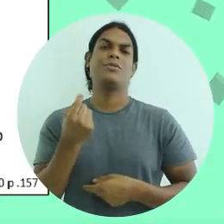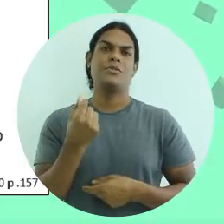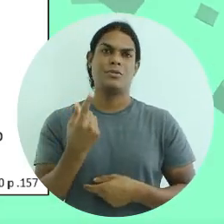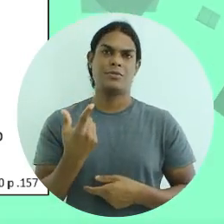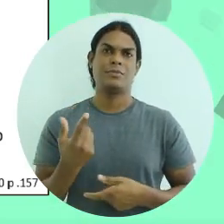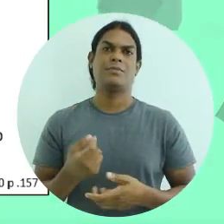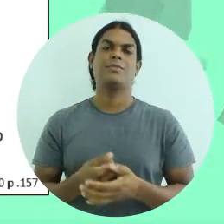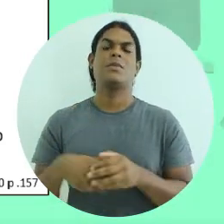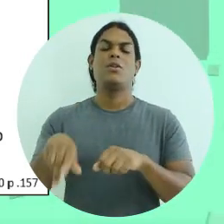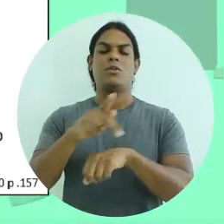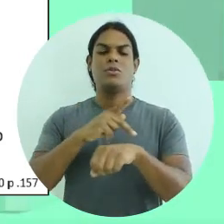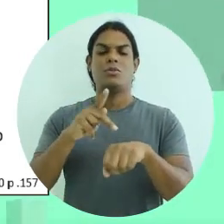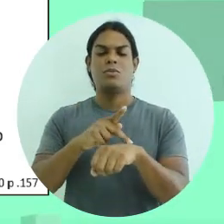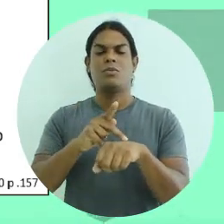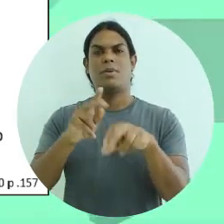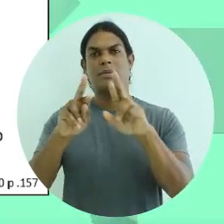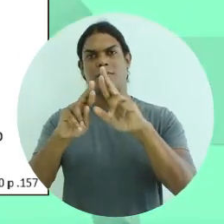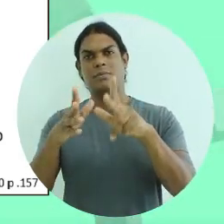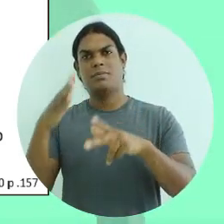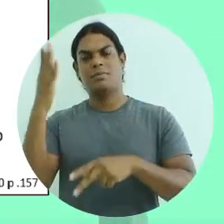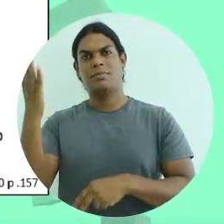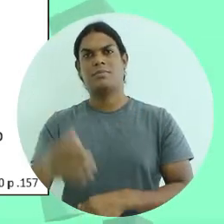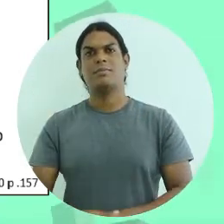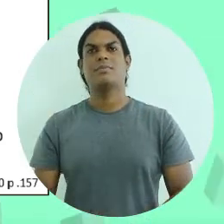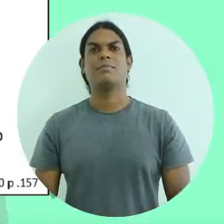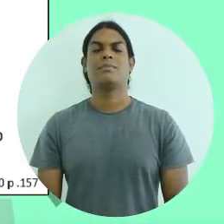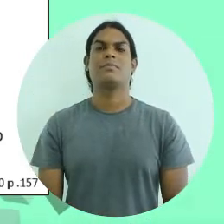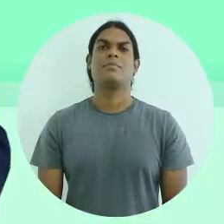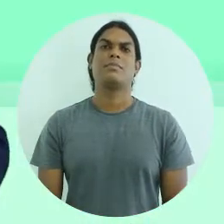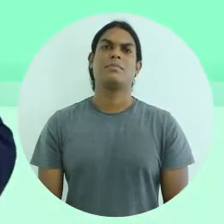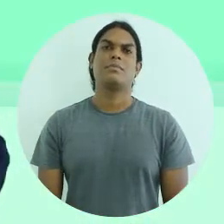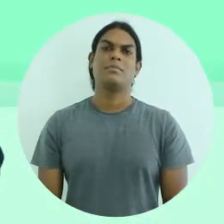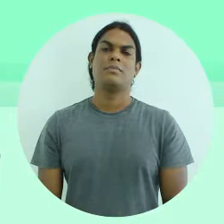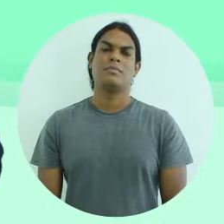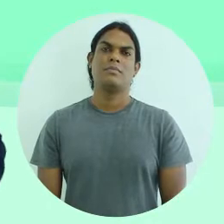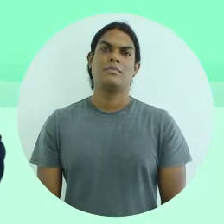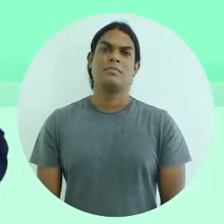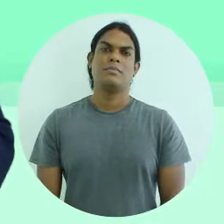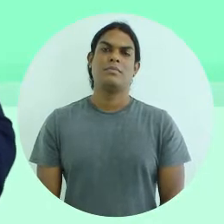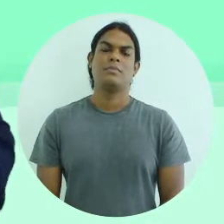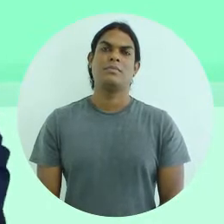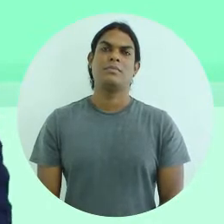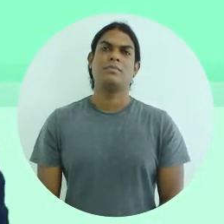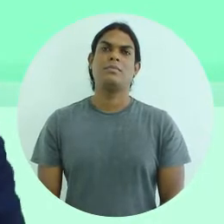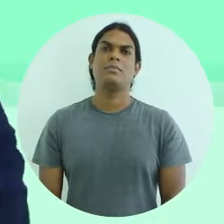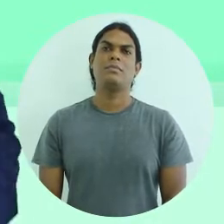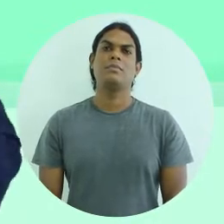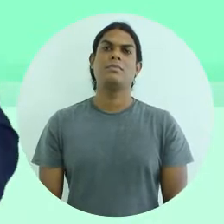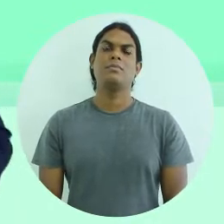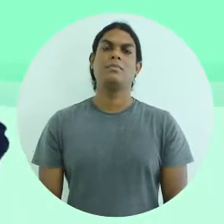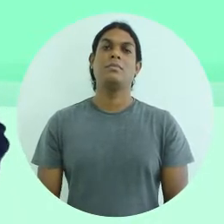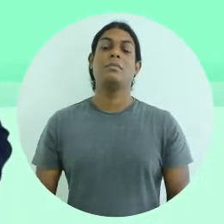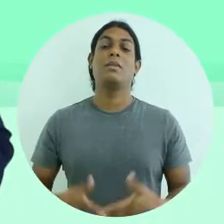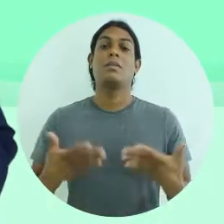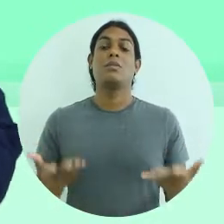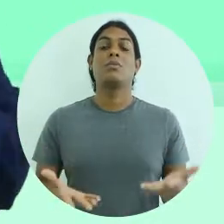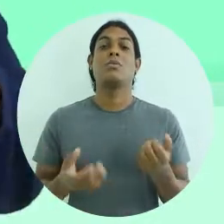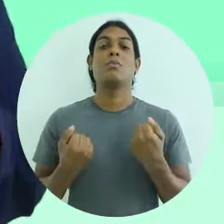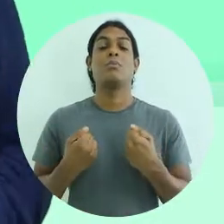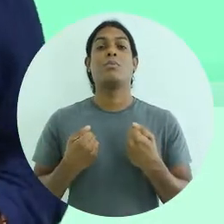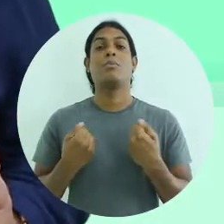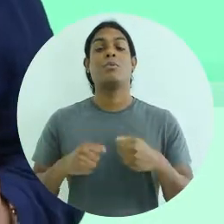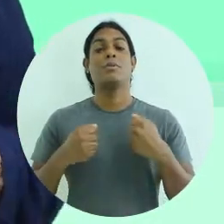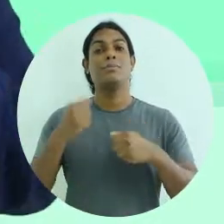estrangeiro anteriormente para fornecer esse financiamento ao exportador. Então, como podemos ver,